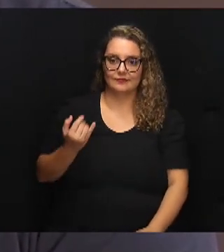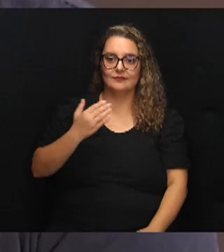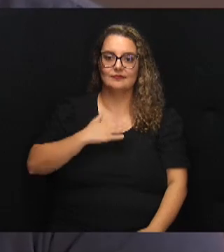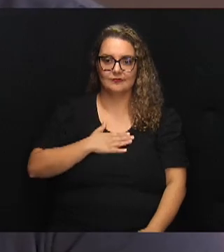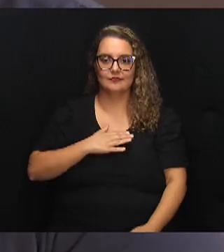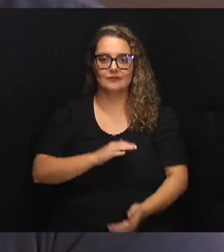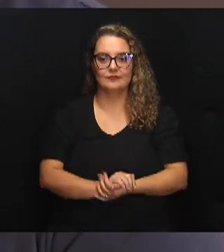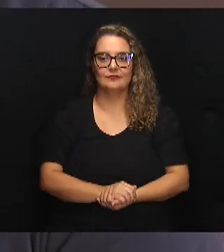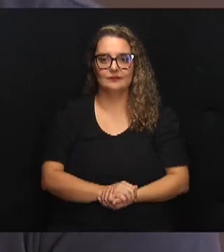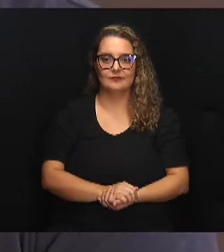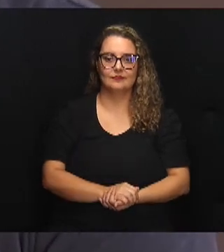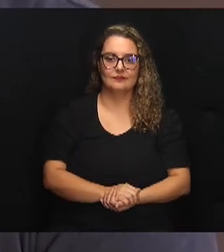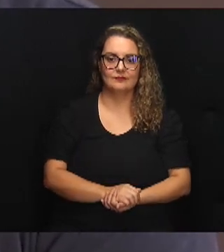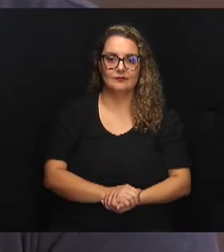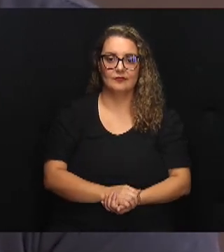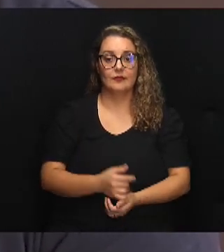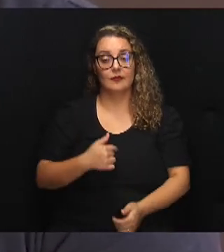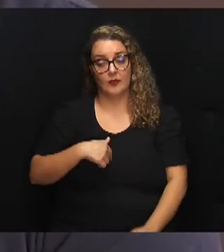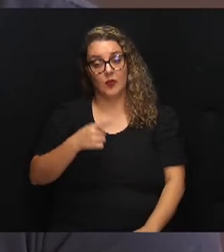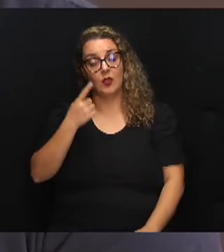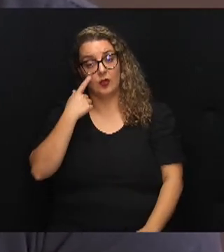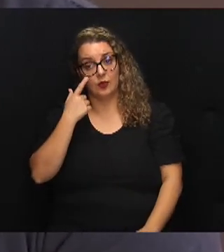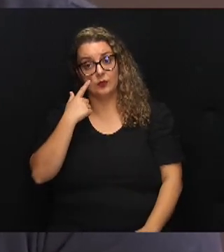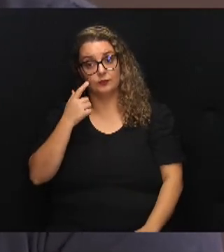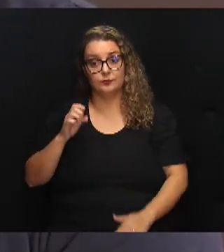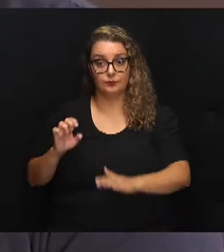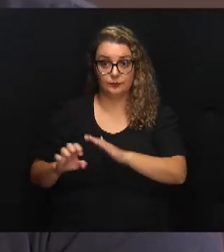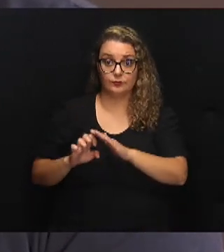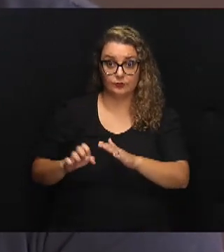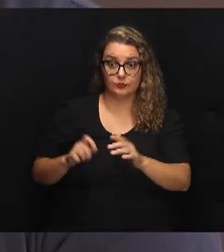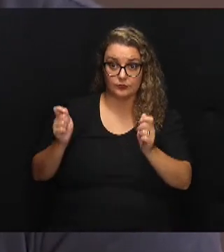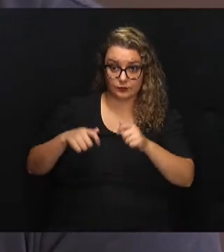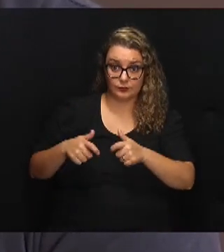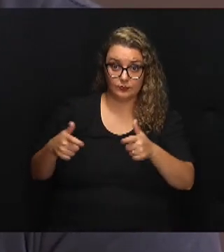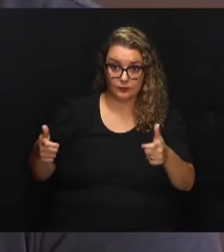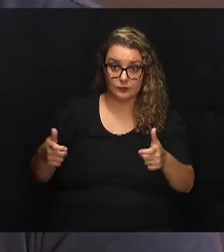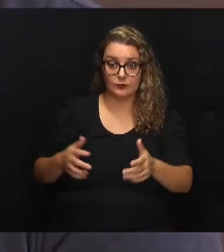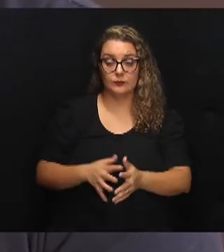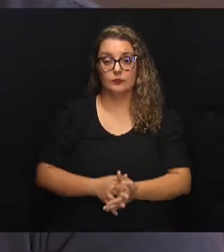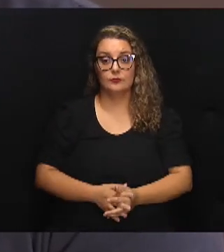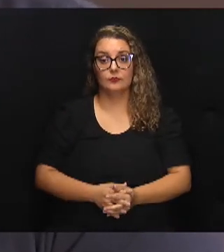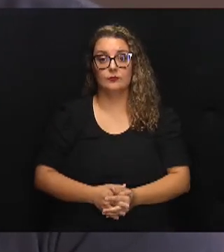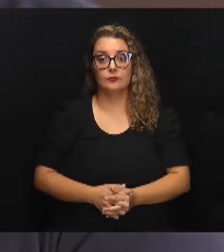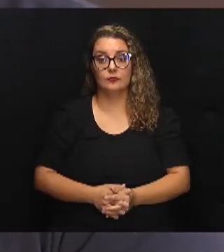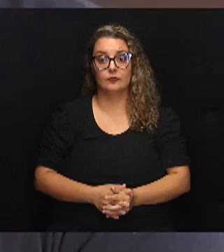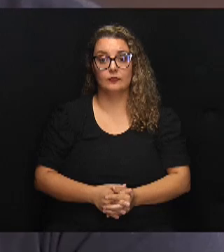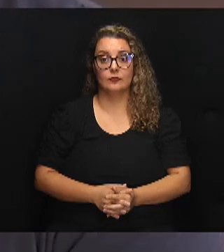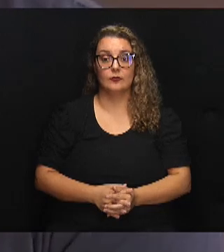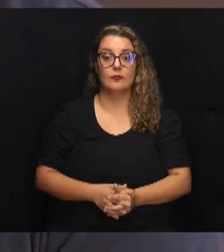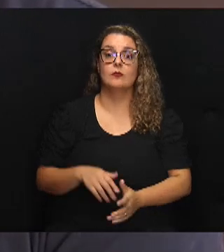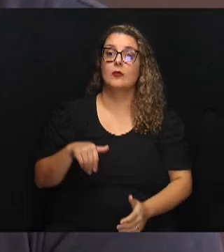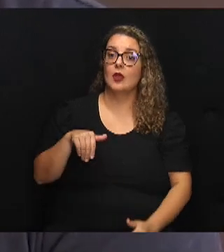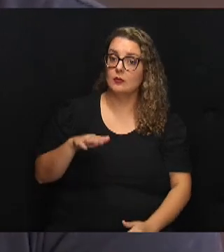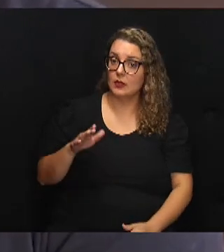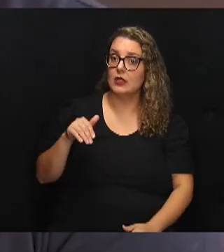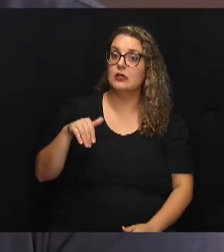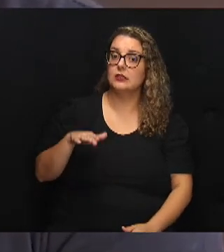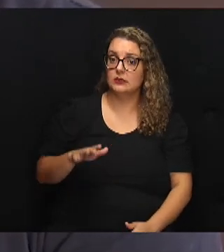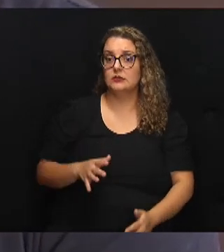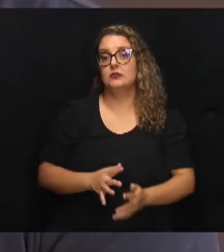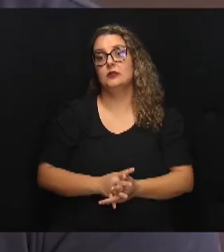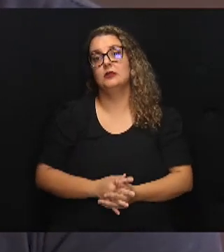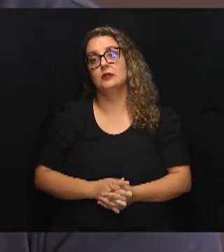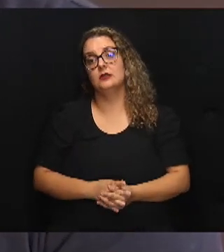importante. Eu vejo que é um negócio que tem muito potencial, cada vez mais é